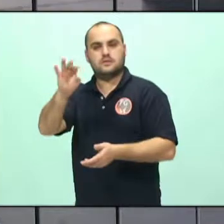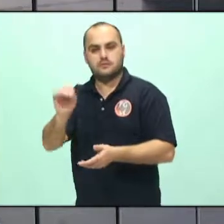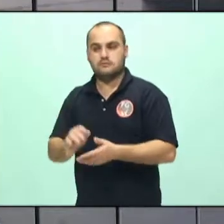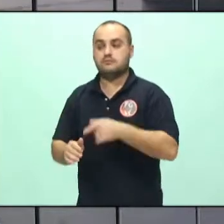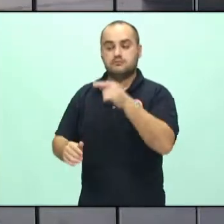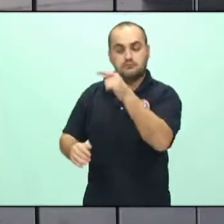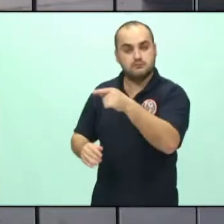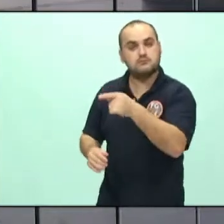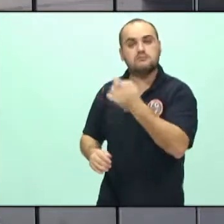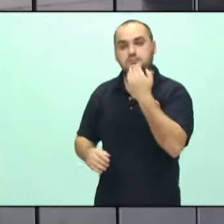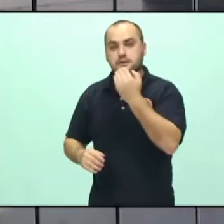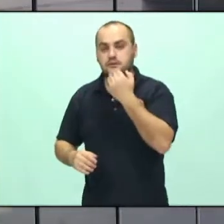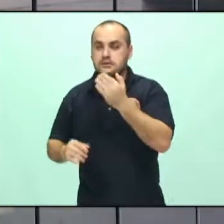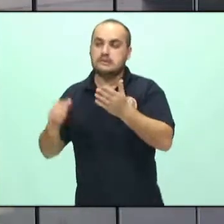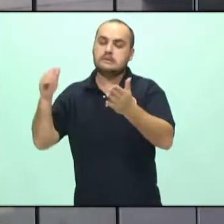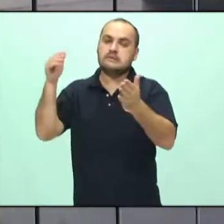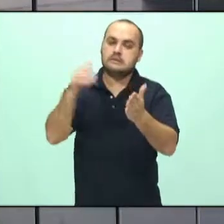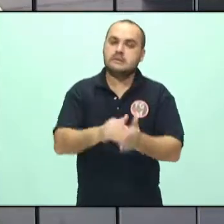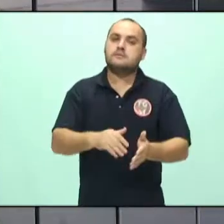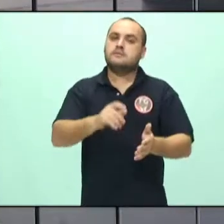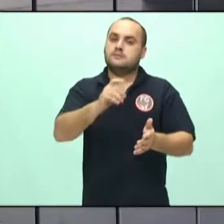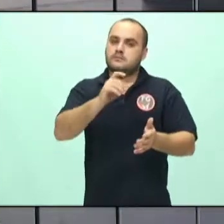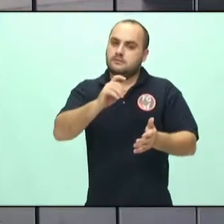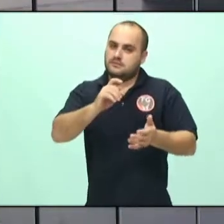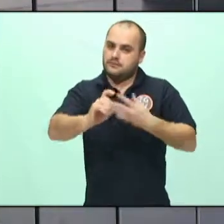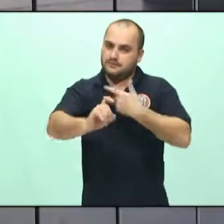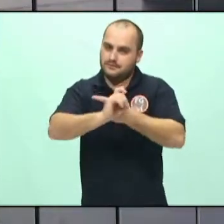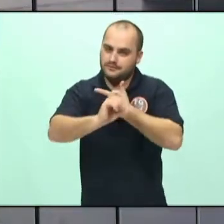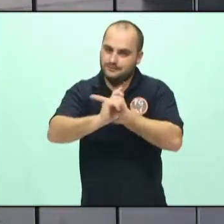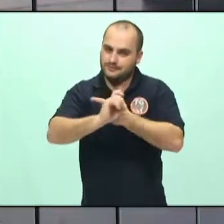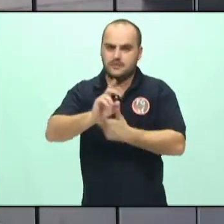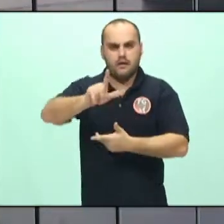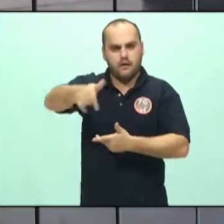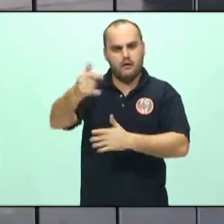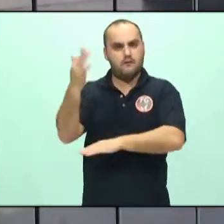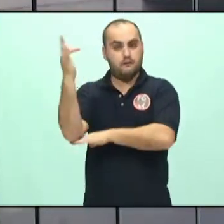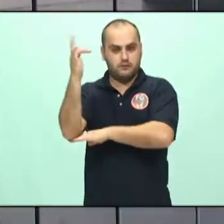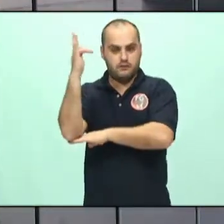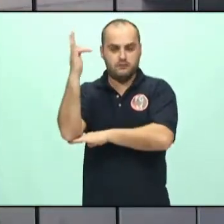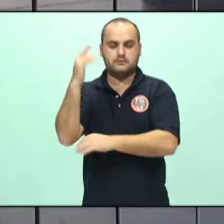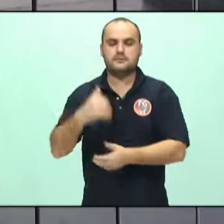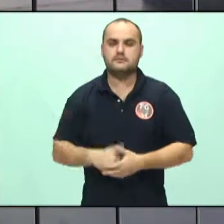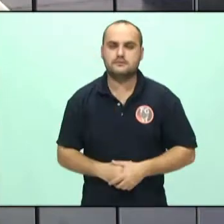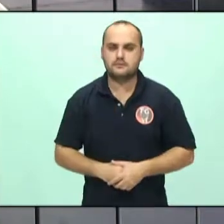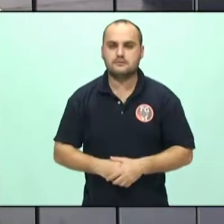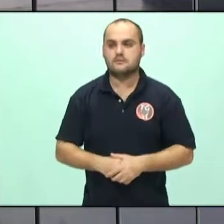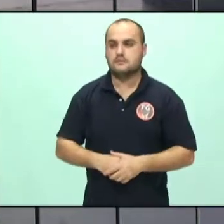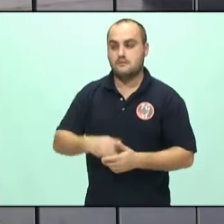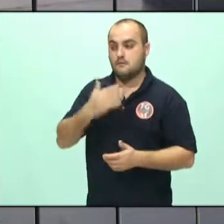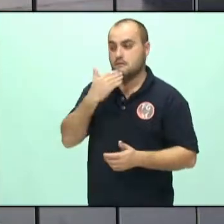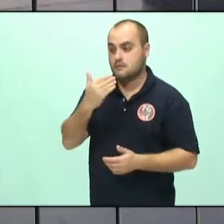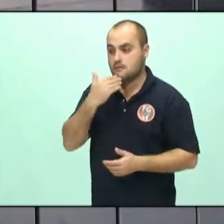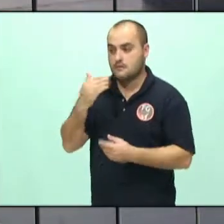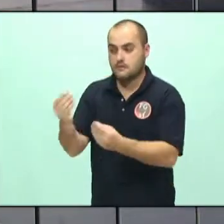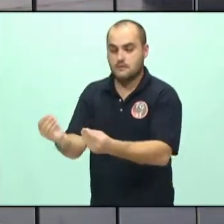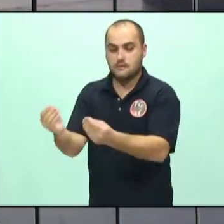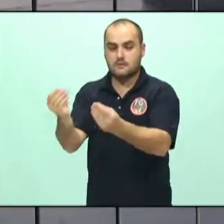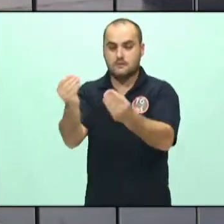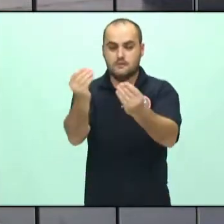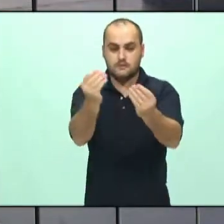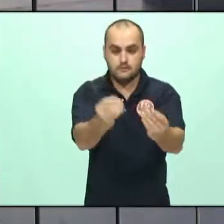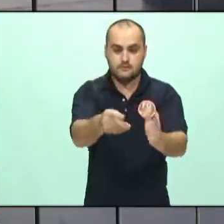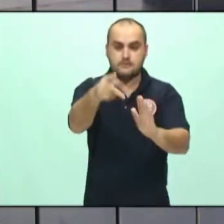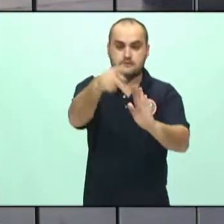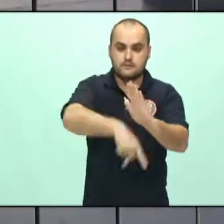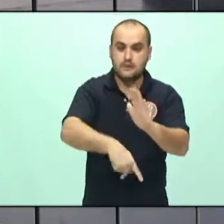esse anteprojeto até o Poder Executivo. Essa é uma tratativa formal, né, Carlos Antônio? Indicação conduz o